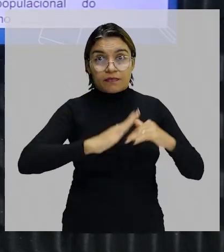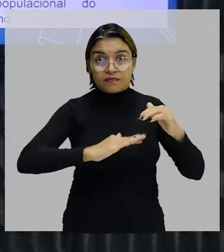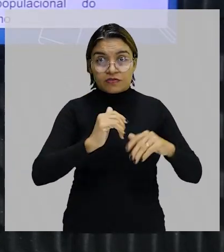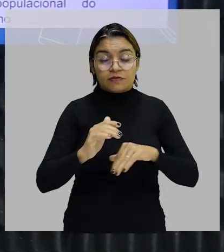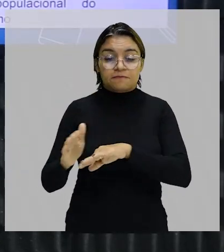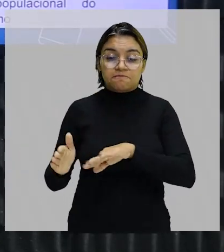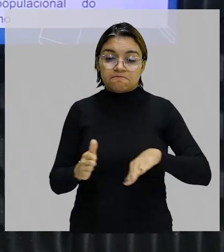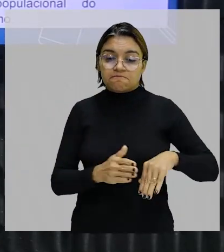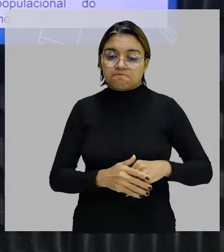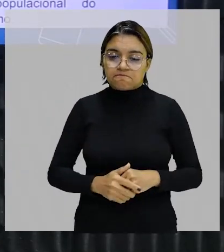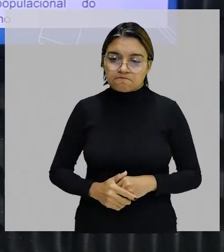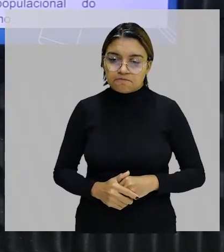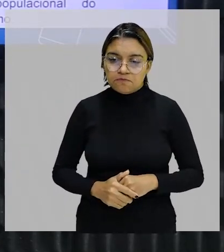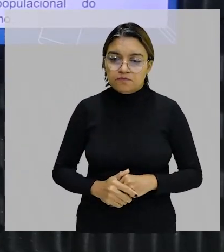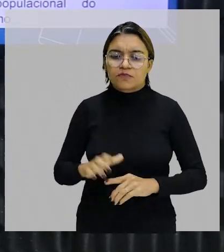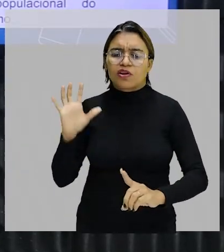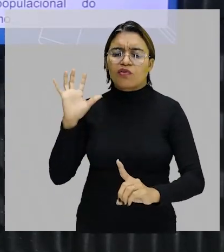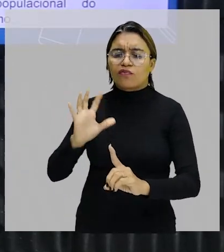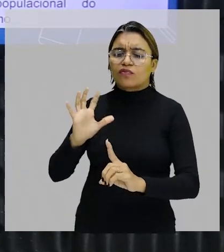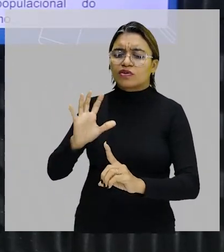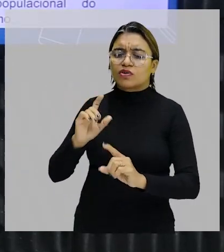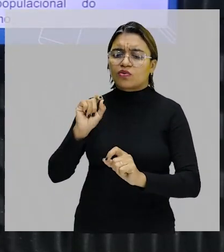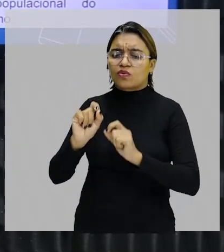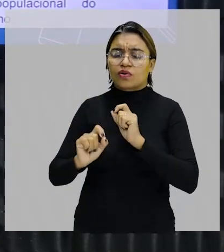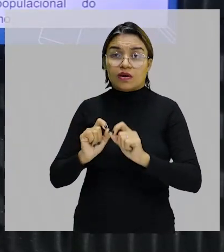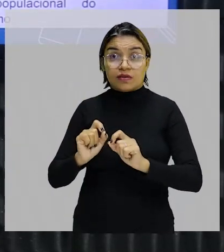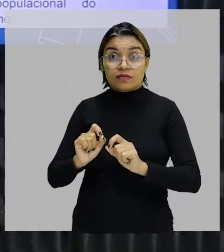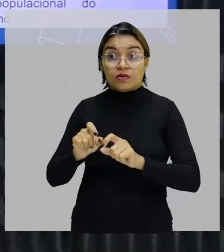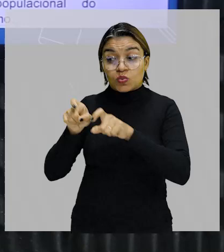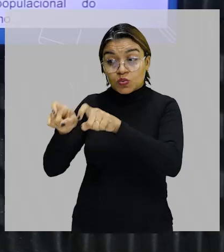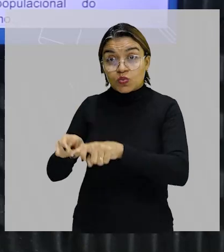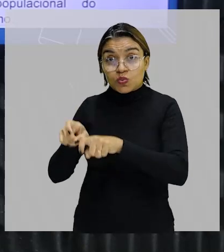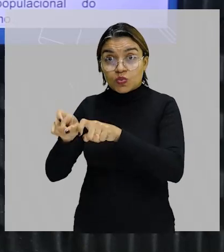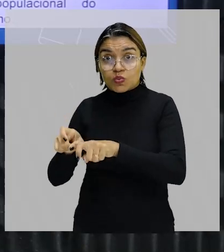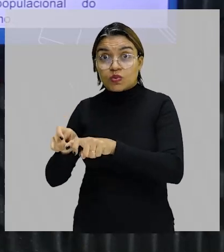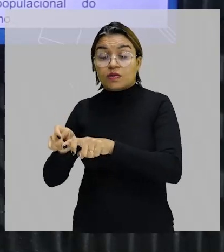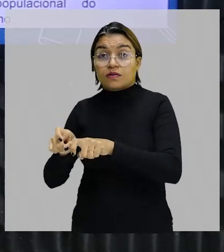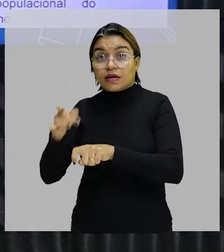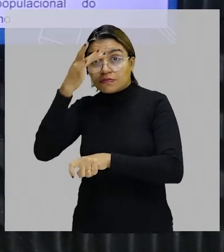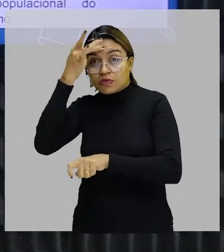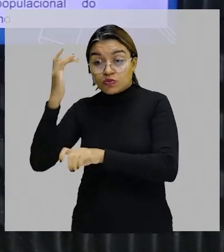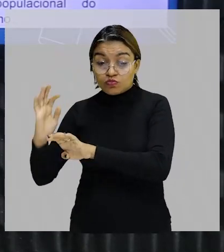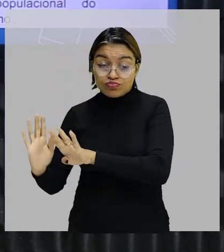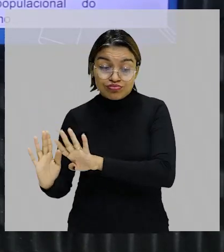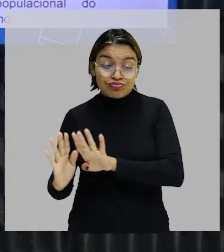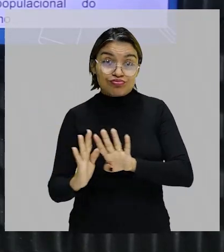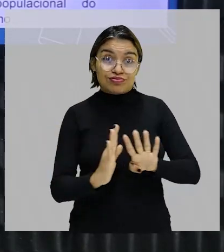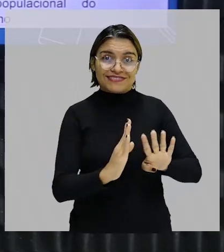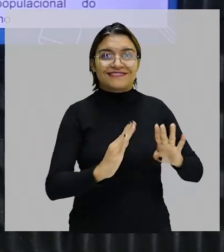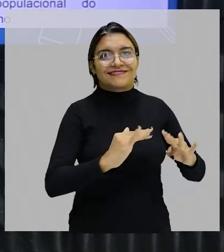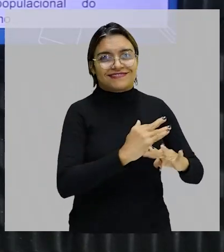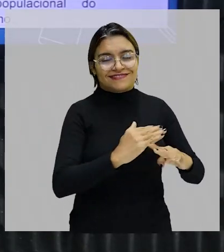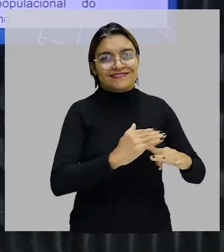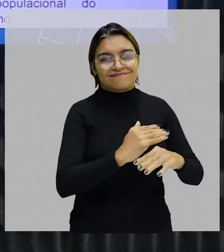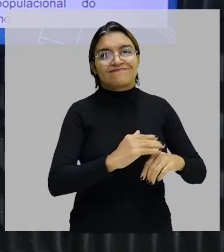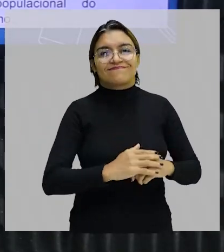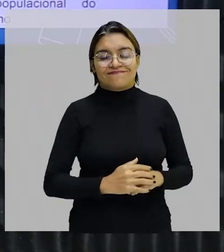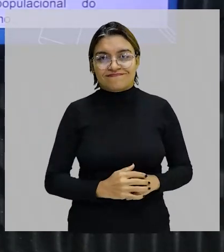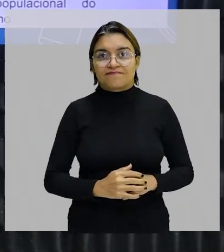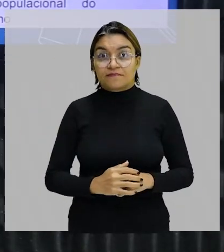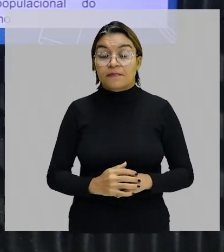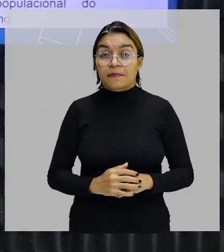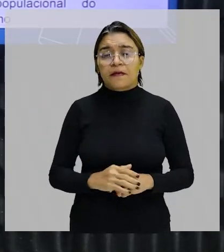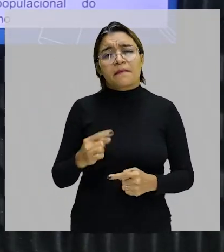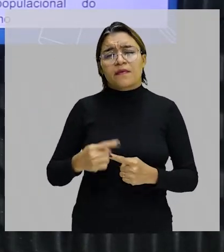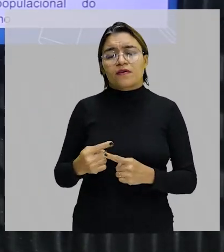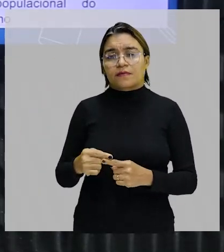estrutural, a mecanização, ela vai influenciar no chamado êxodo rural, que é justamente o deslocamento de pessoas do campo para as cidades.